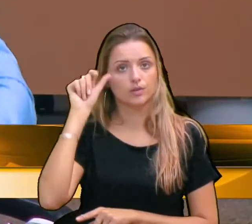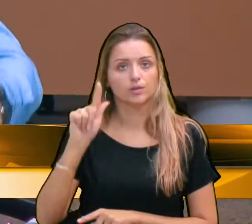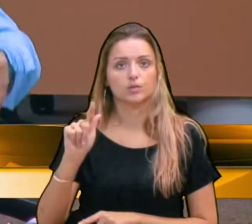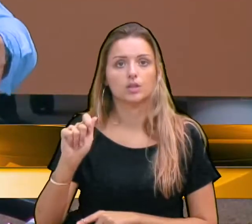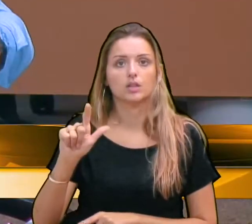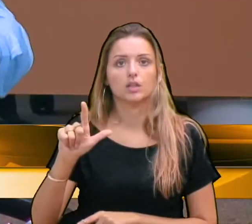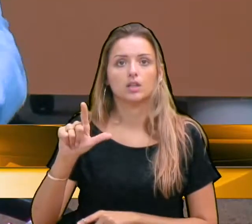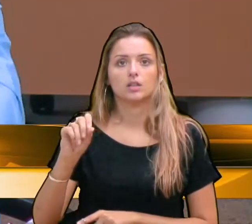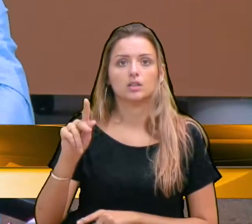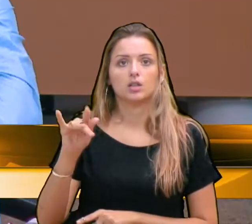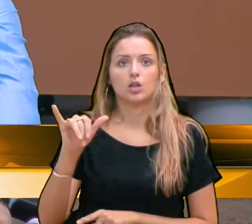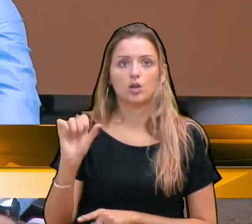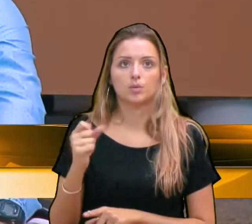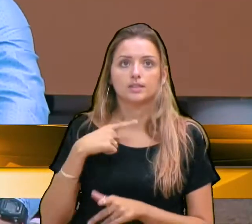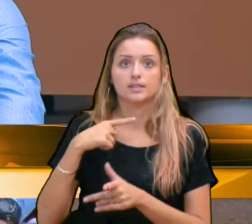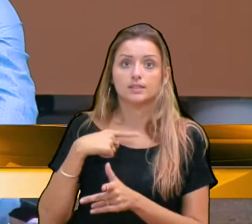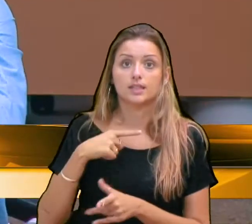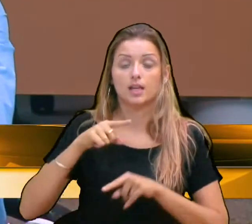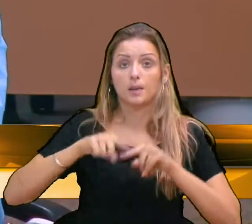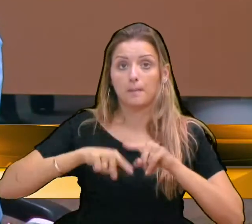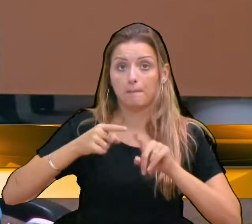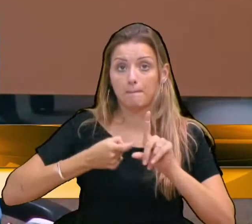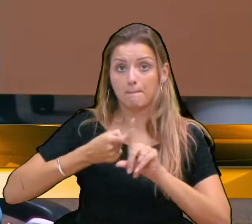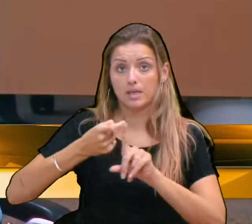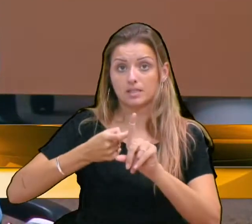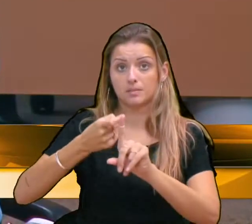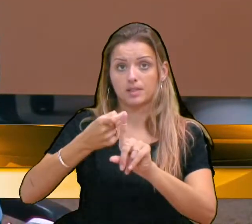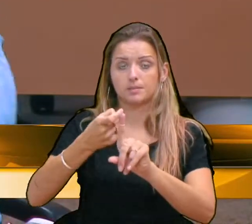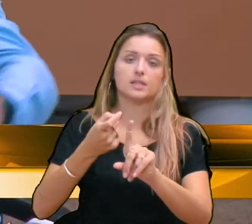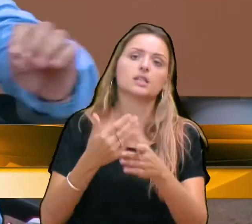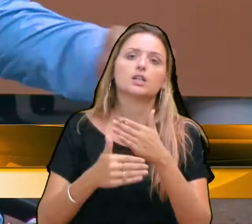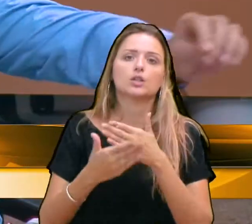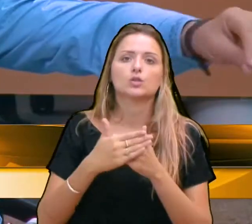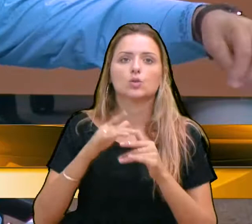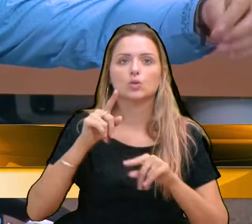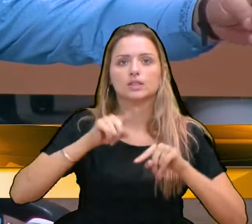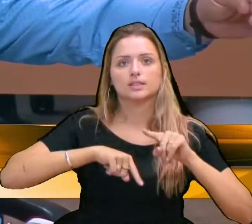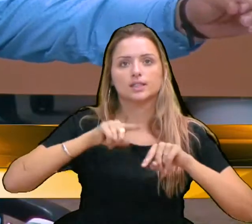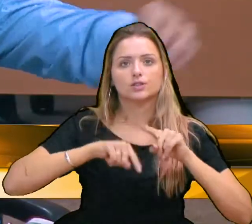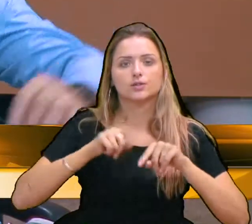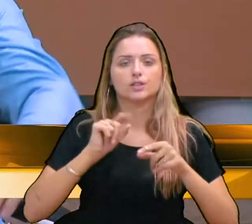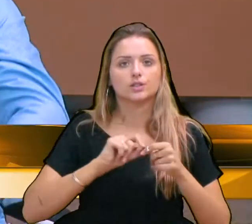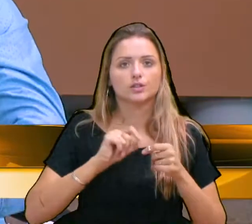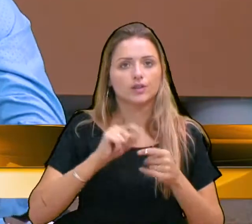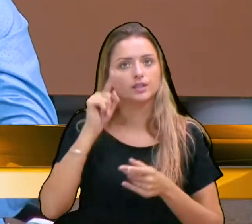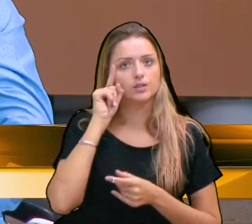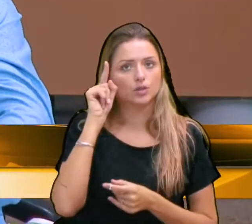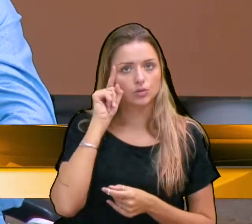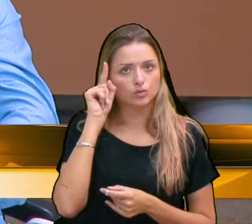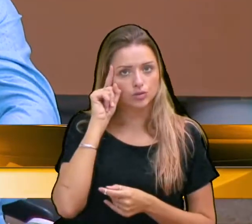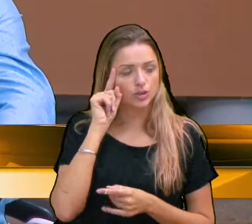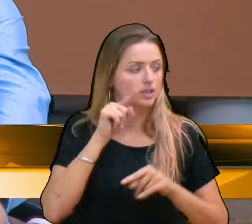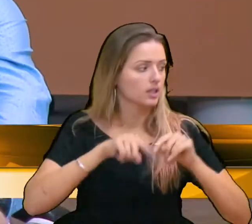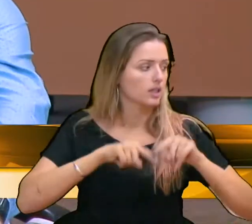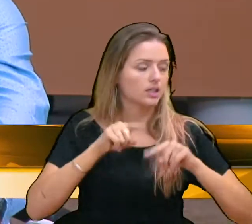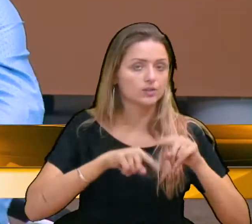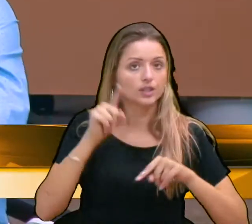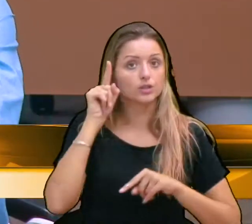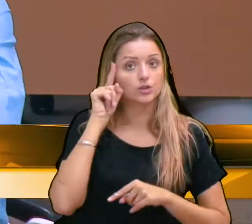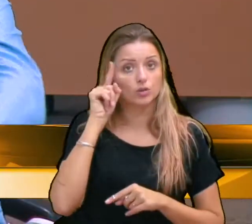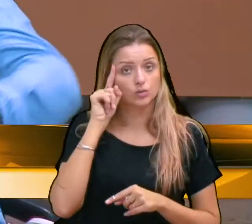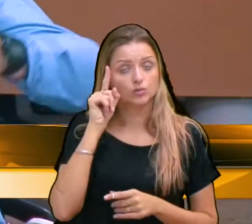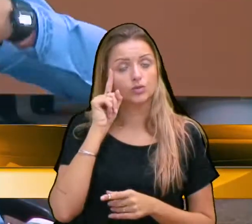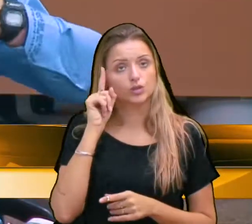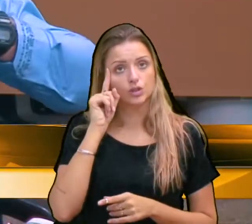meses a gente tem lá atividades diárias. Não sei se está sendo usado o mesmo método. Atividades diárias cada